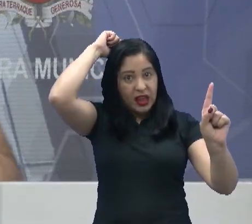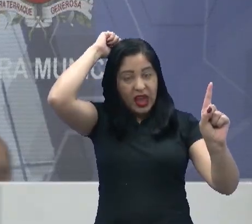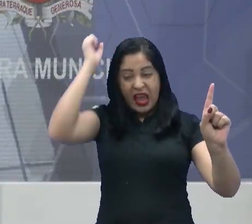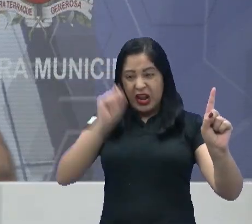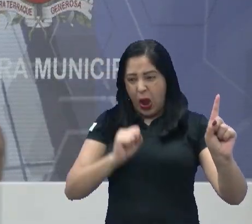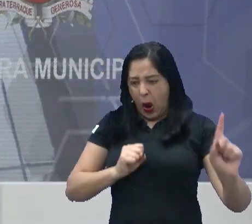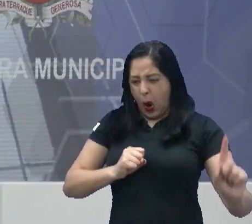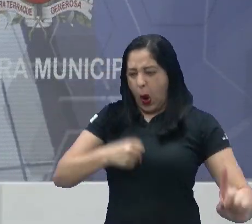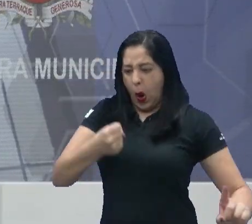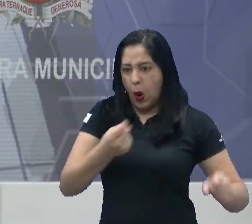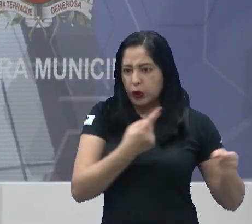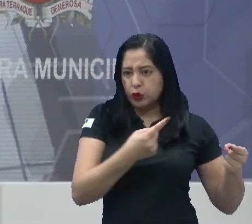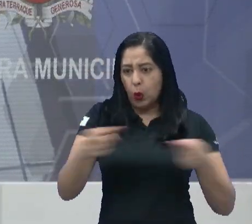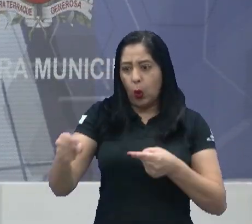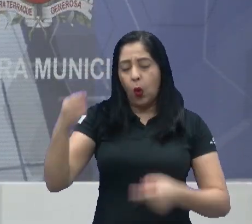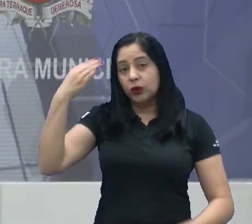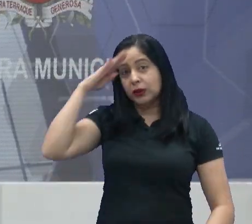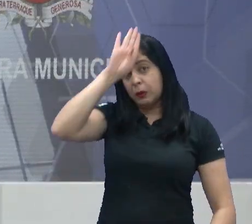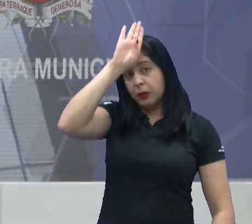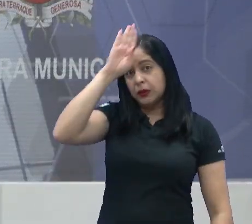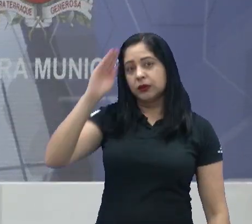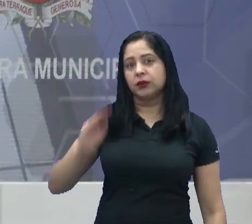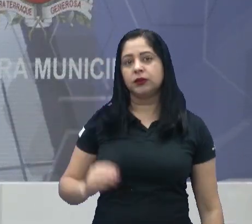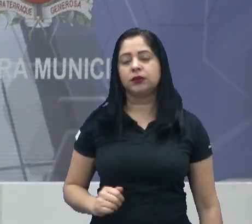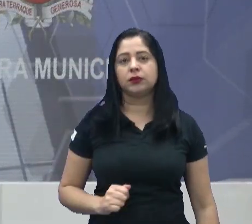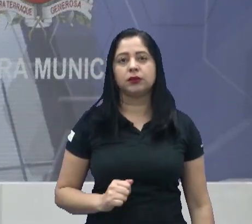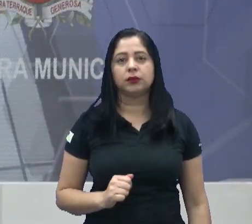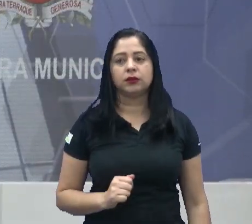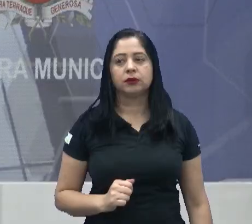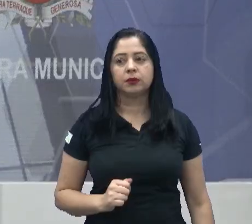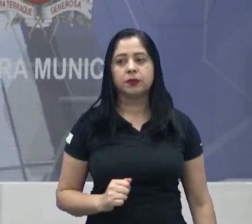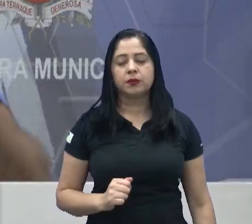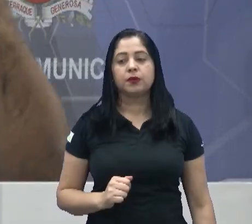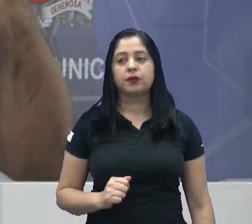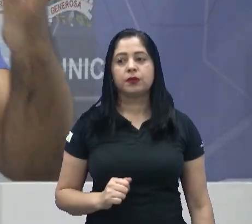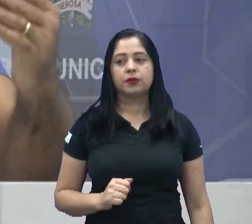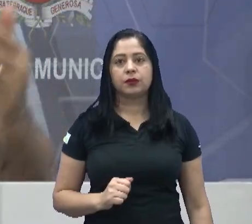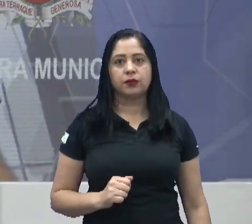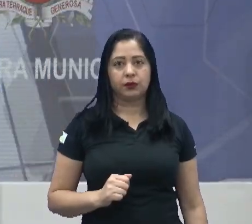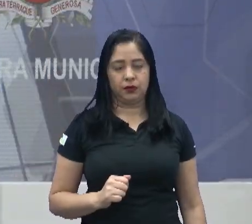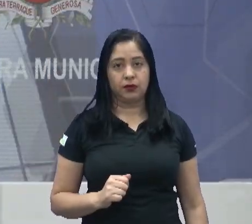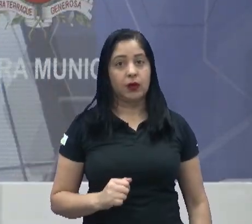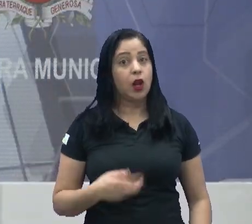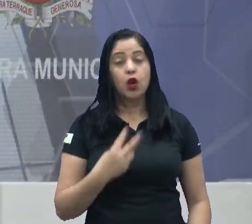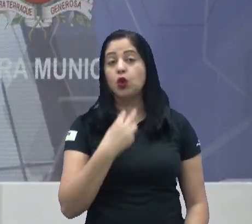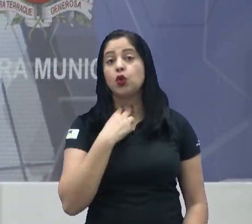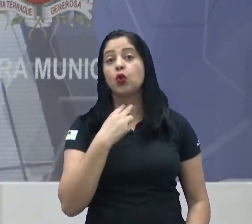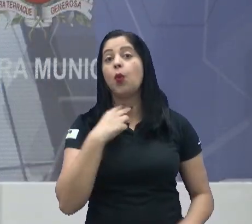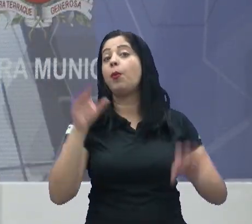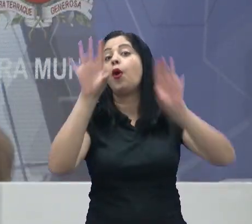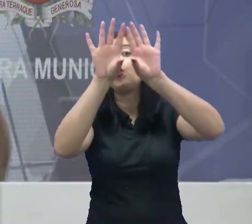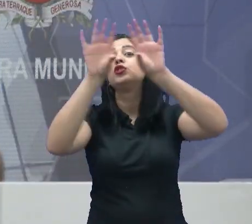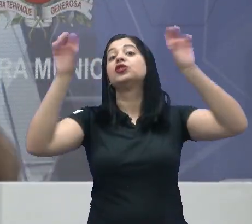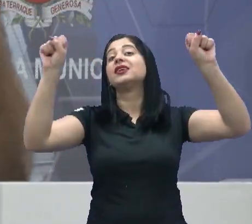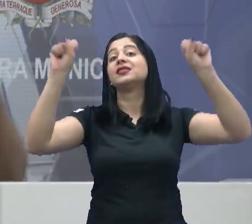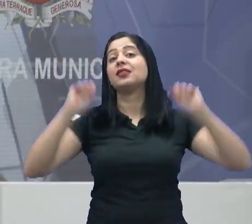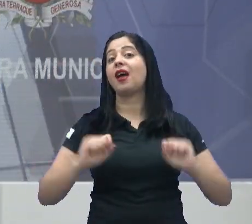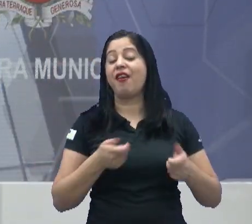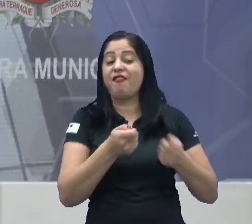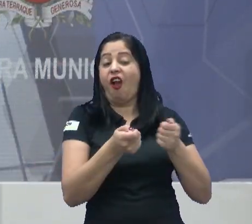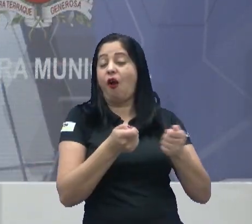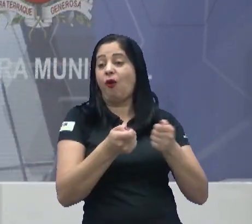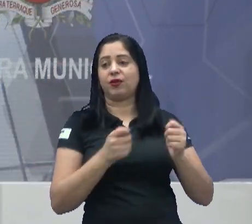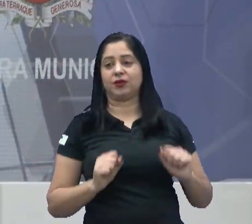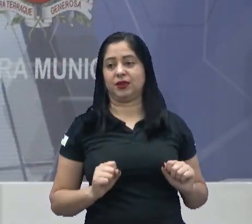briga íntima com o Bolsonaro. E ele não pode levar o STF, tá certo? Ele não pode colocar